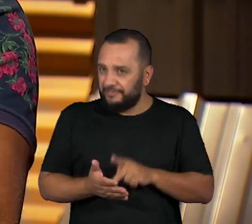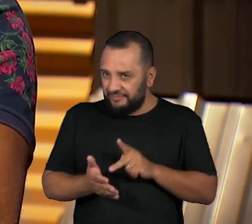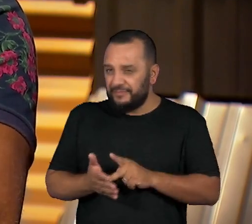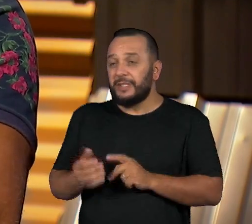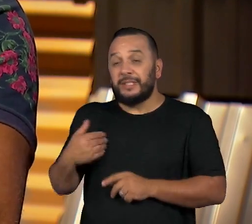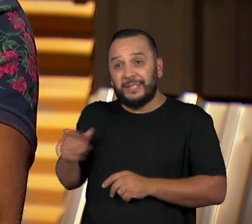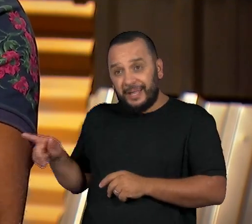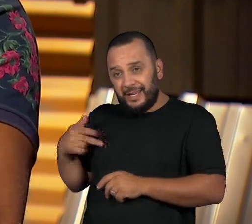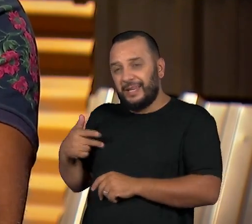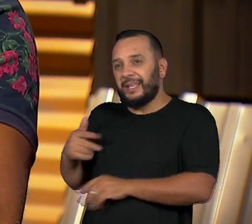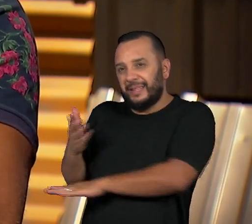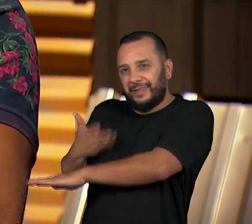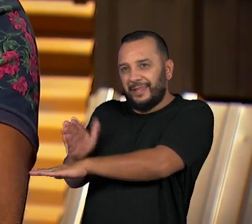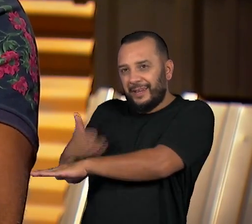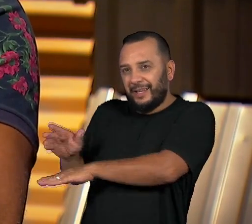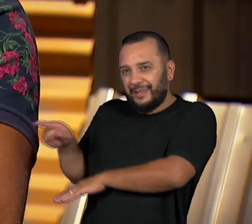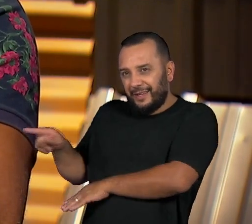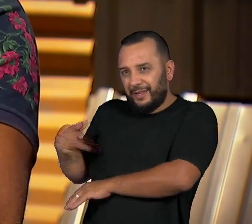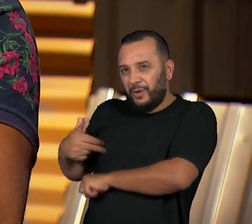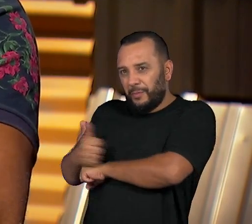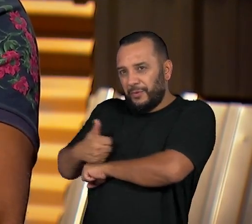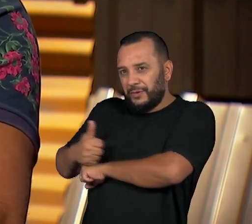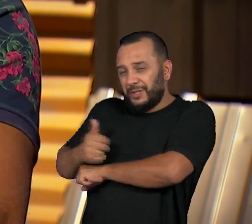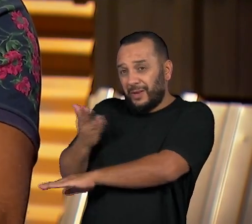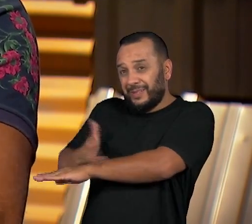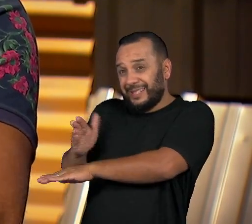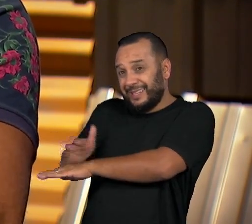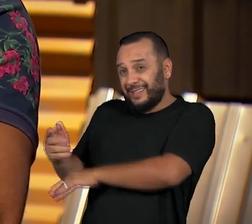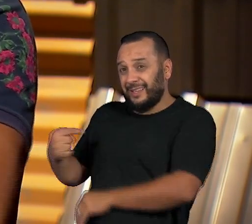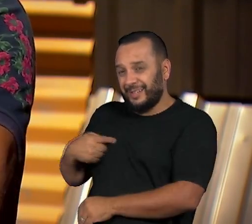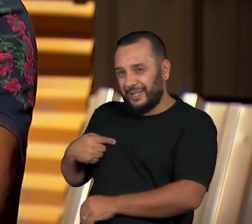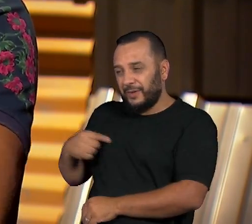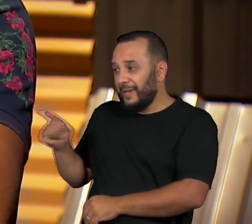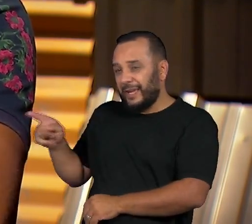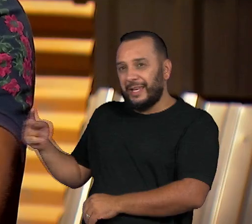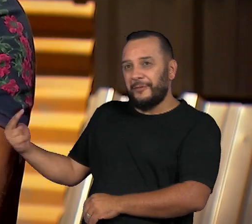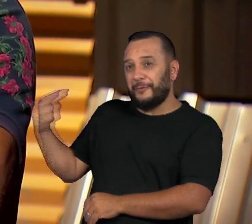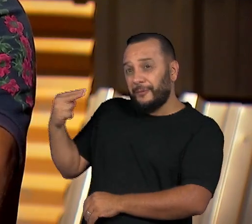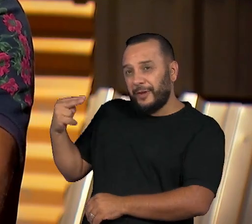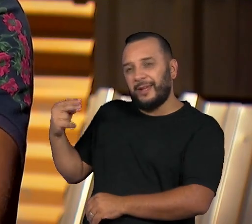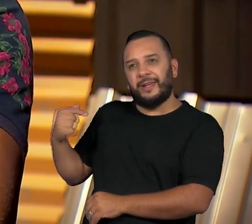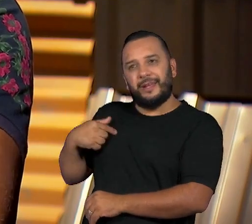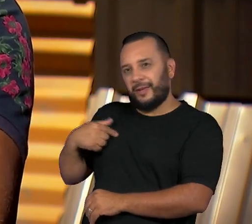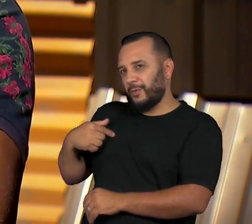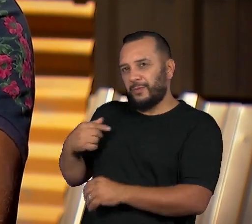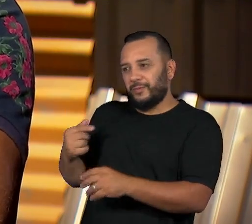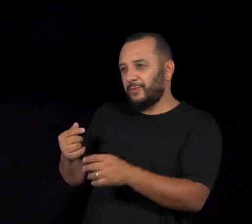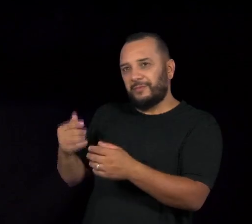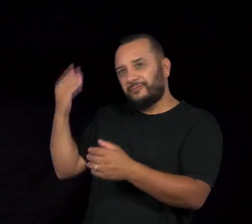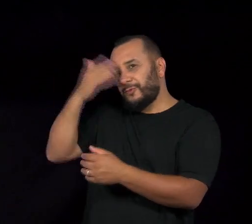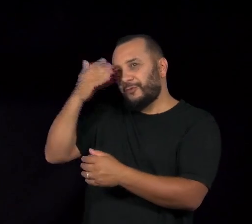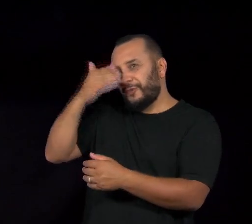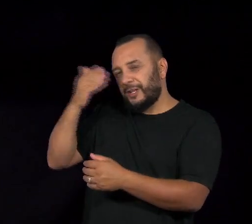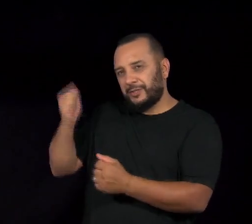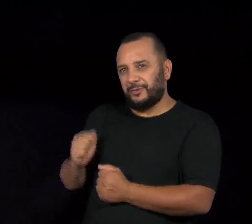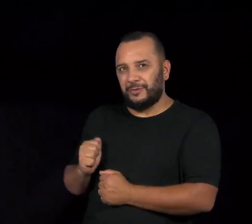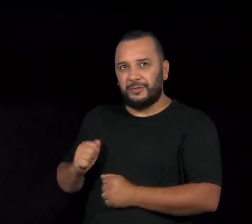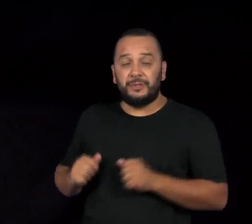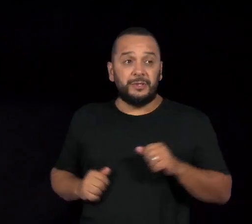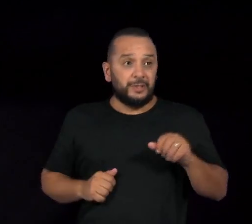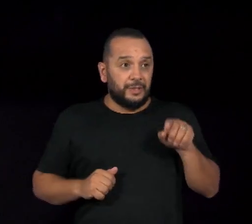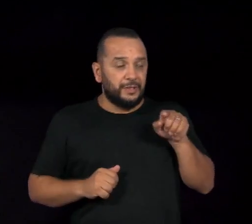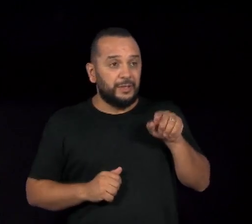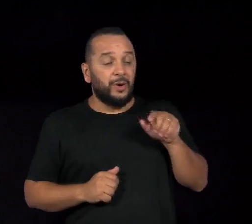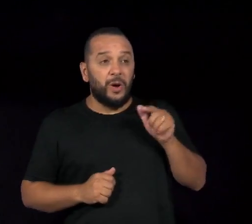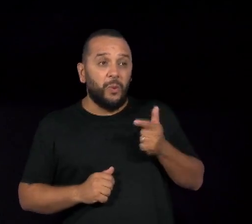o treinador, ele tá enxergando coisas que você não consegue ver, né? Claro. Você escuta o técnico do